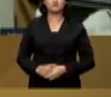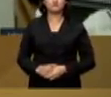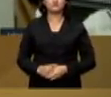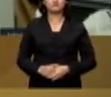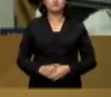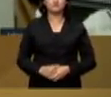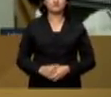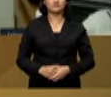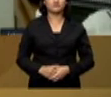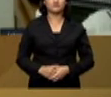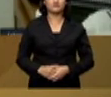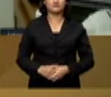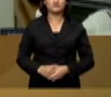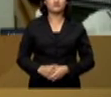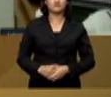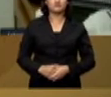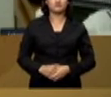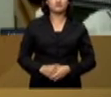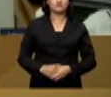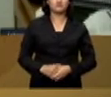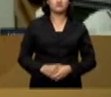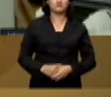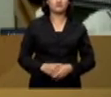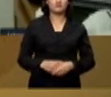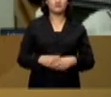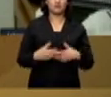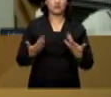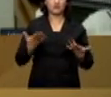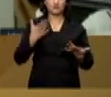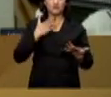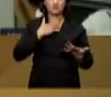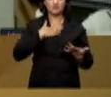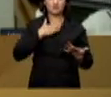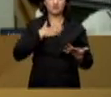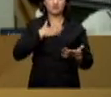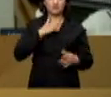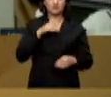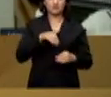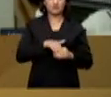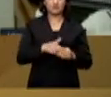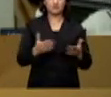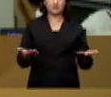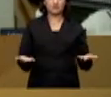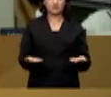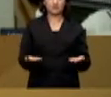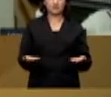Difiro esse capítulo do meu voto por